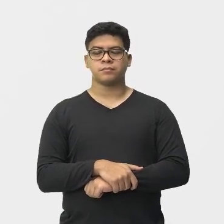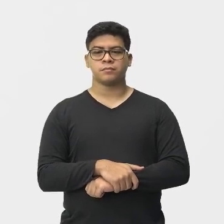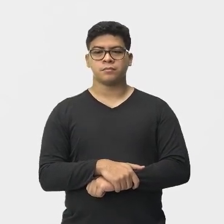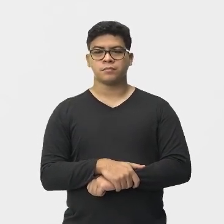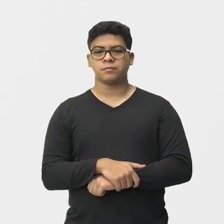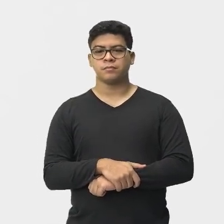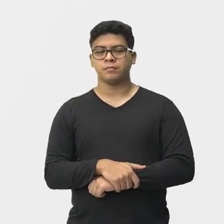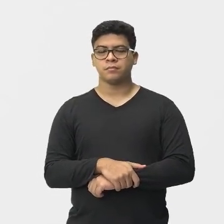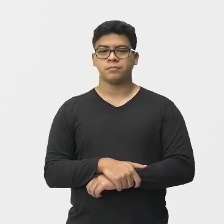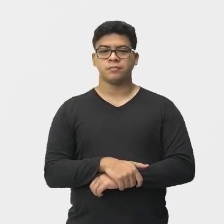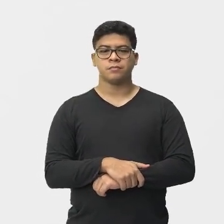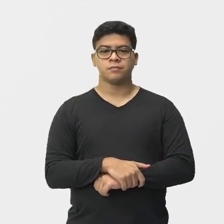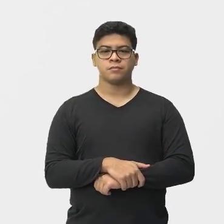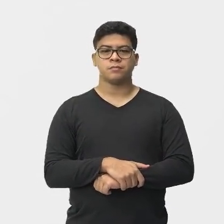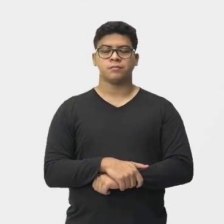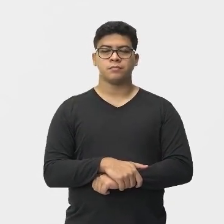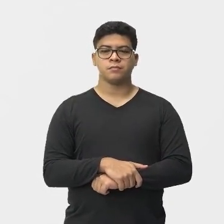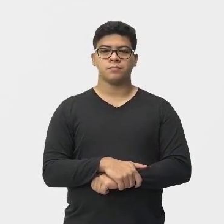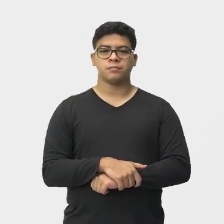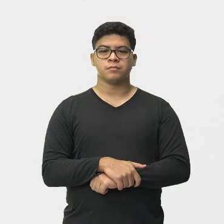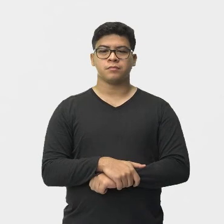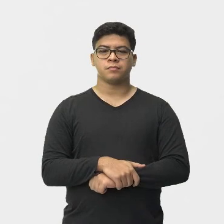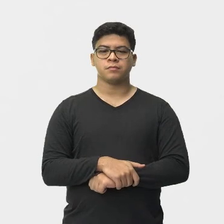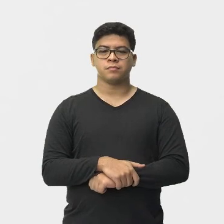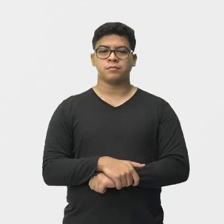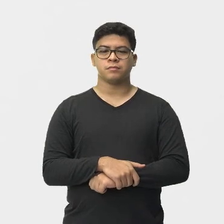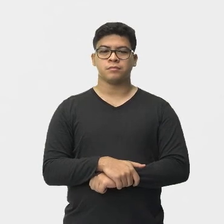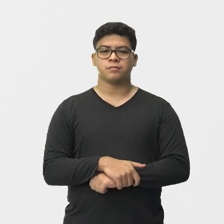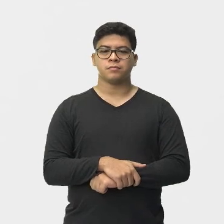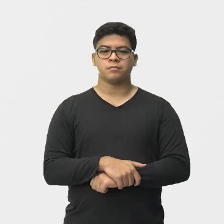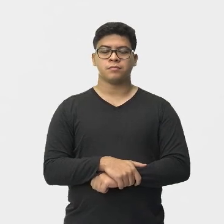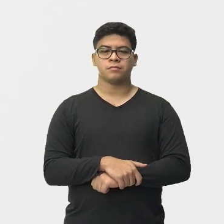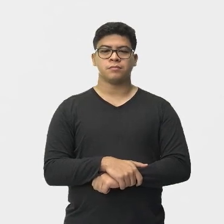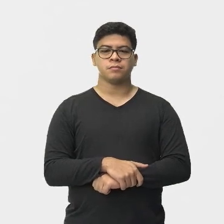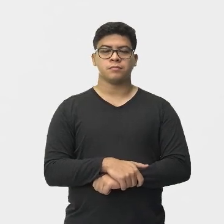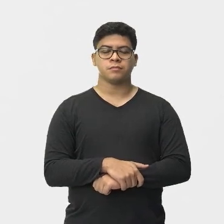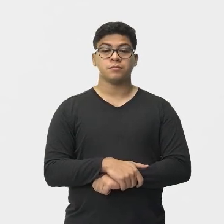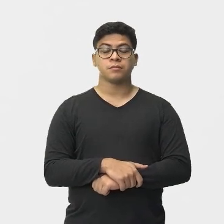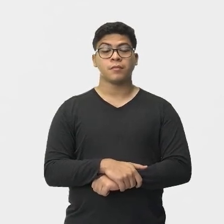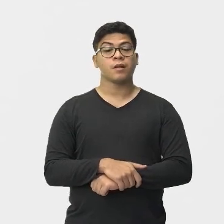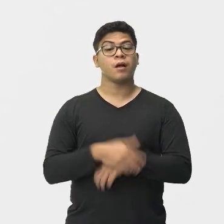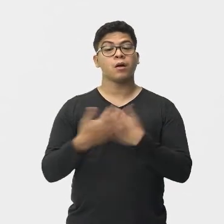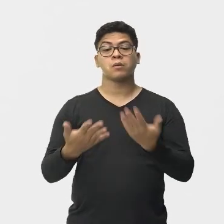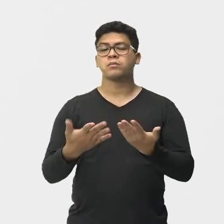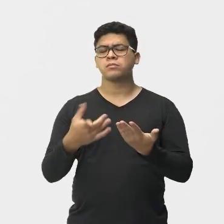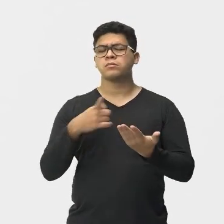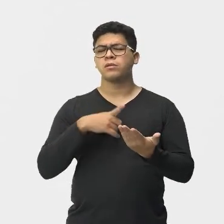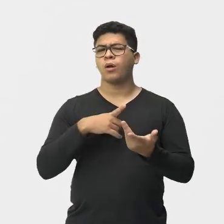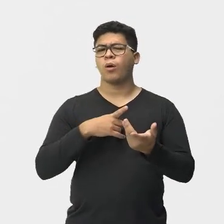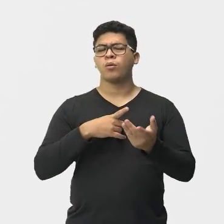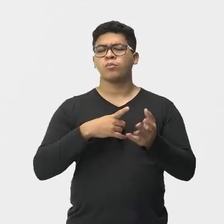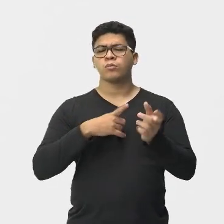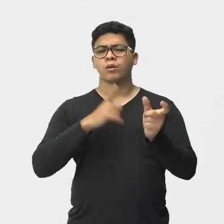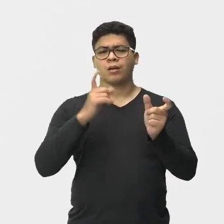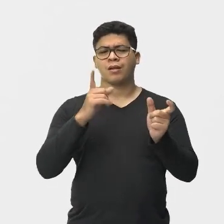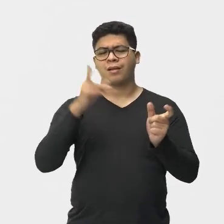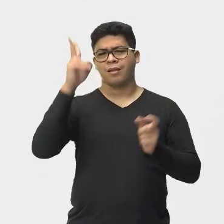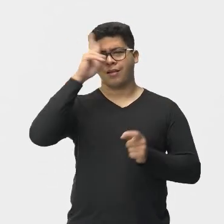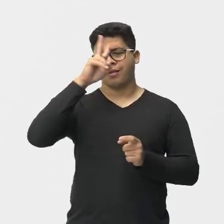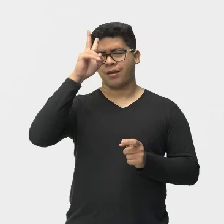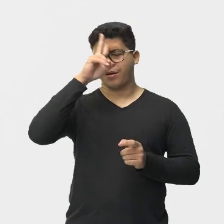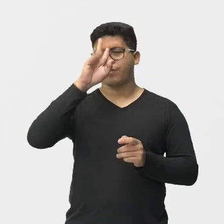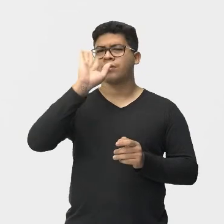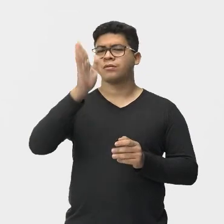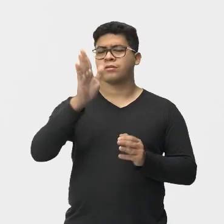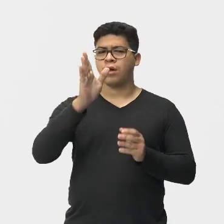fim, di por qual pronombre se puede hacer la sustituição. Então, você vai fazer toda aquela substituição que nós